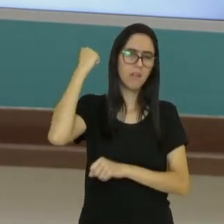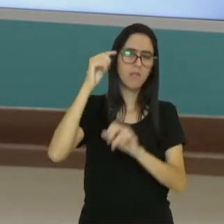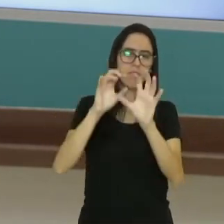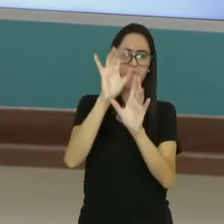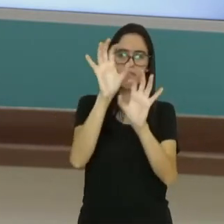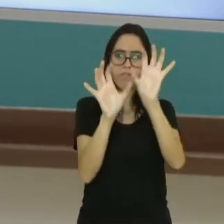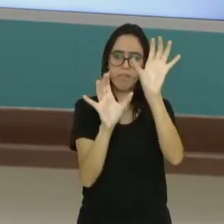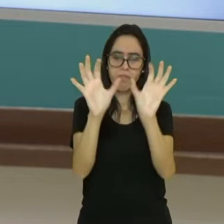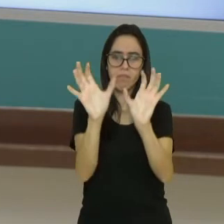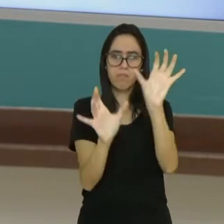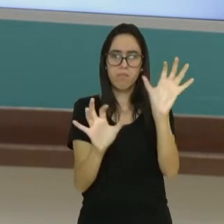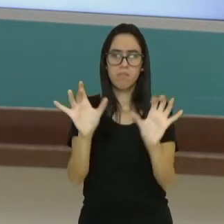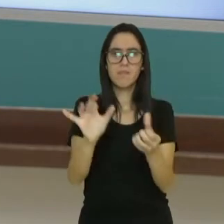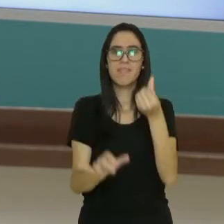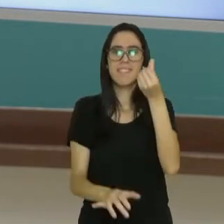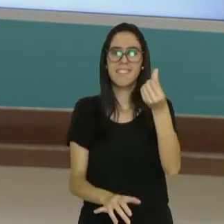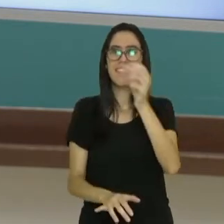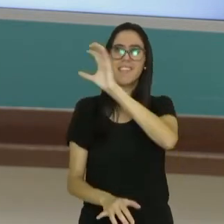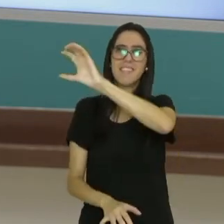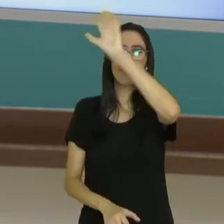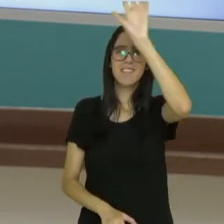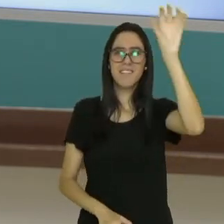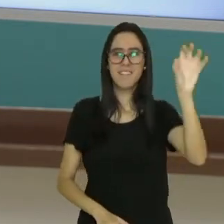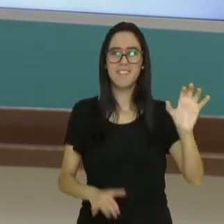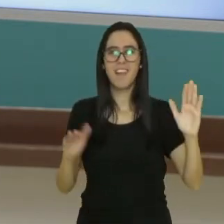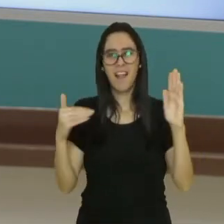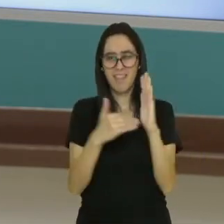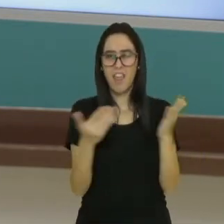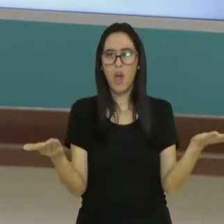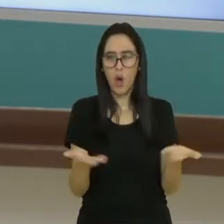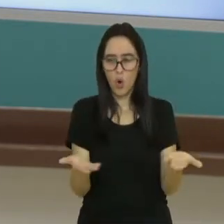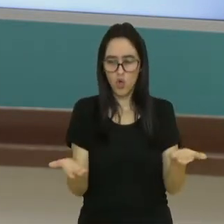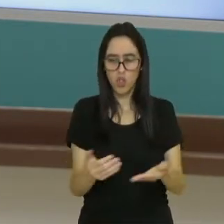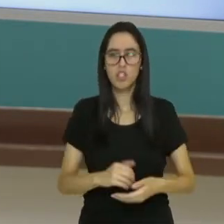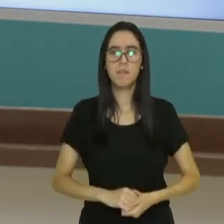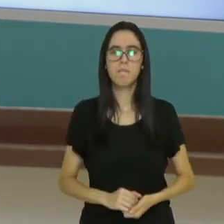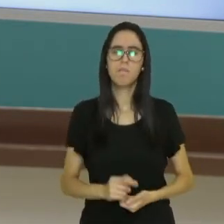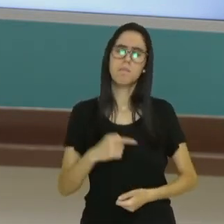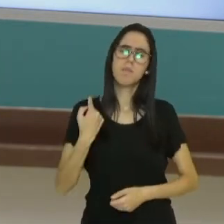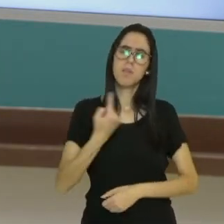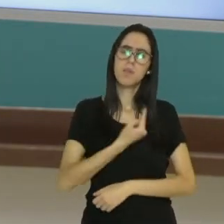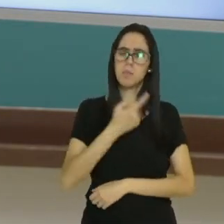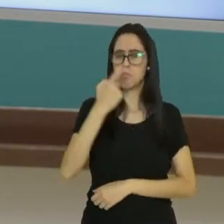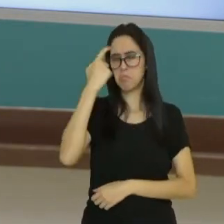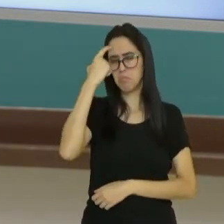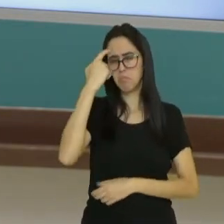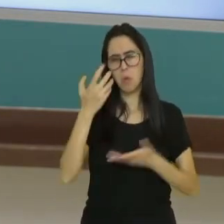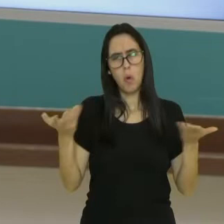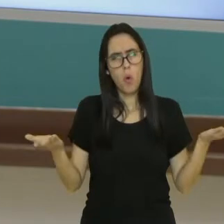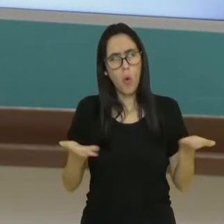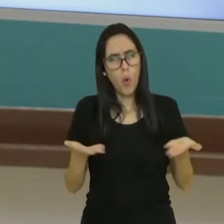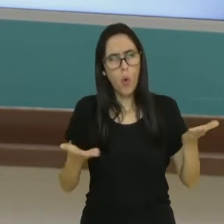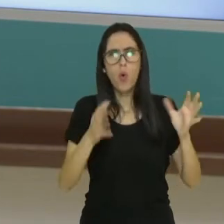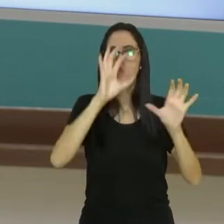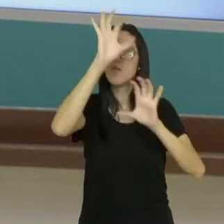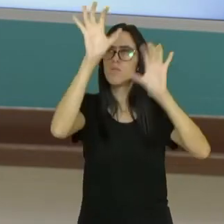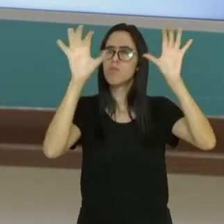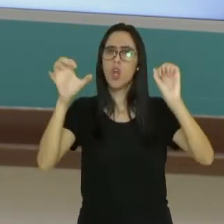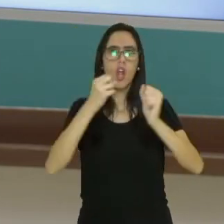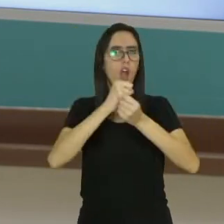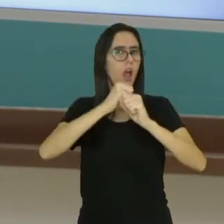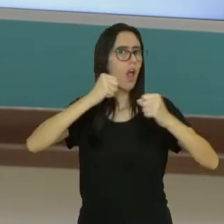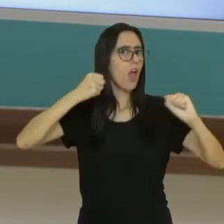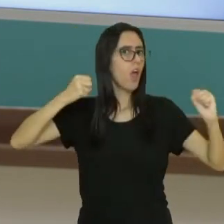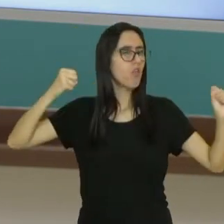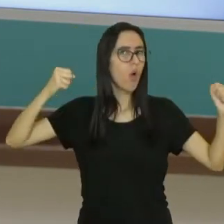6 grandes continentes que nós conhecemos hoje. Se a gente acha que os continentes hoje são imensos,